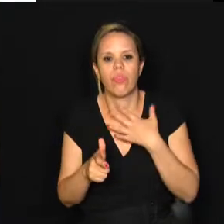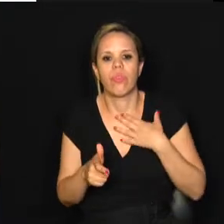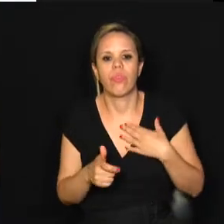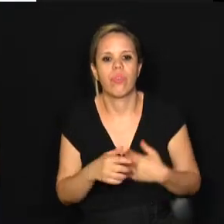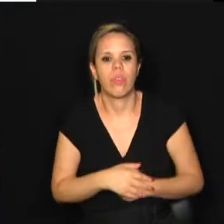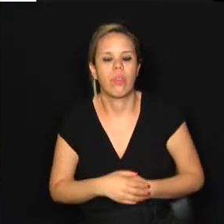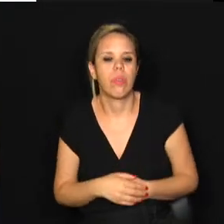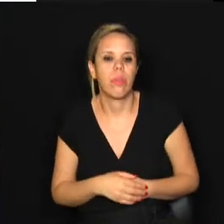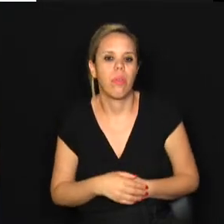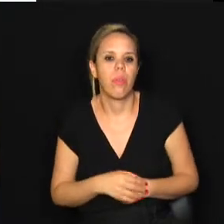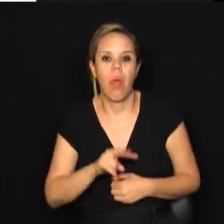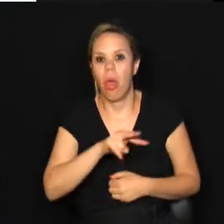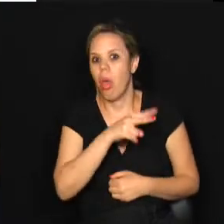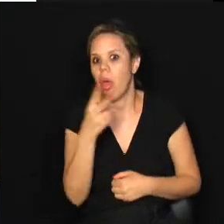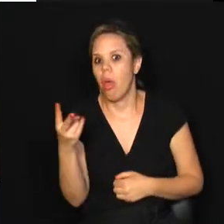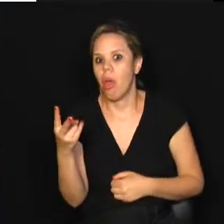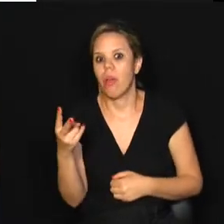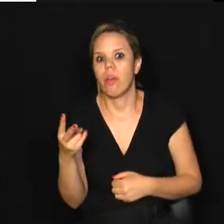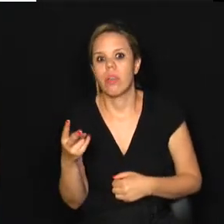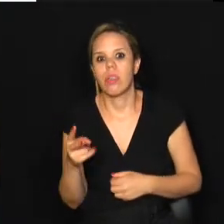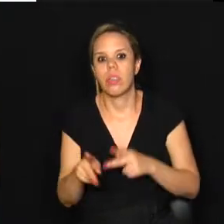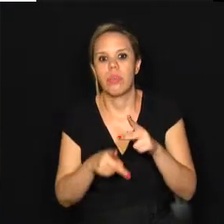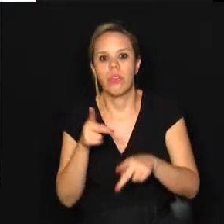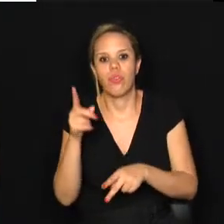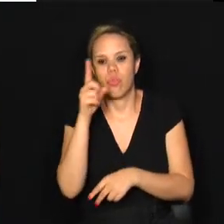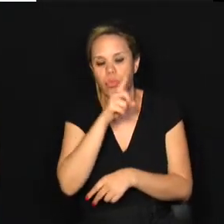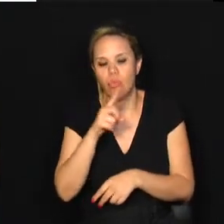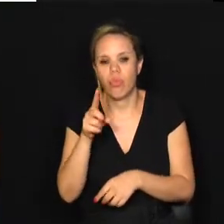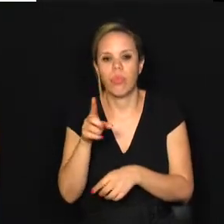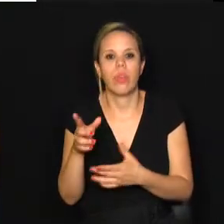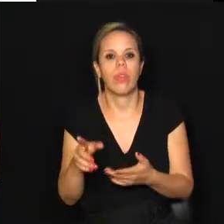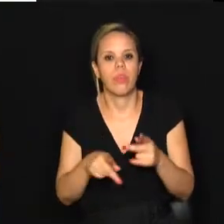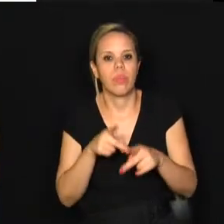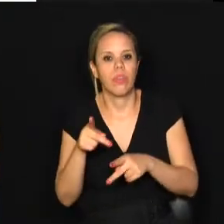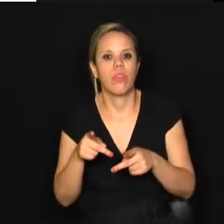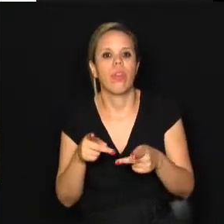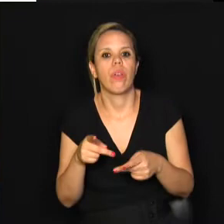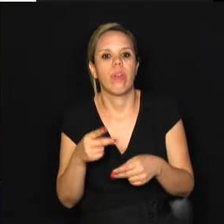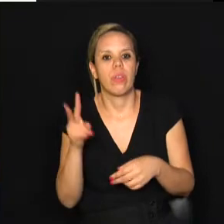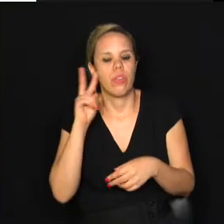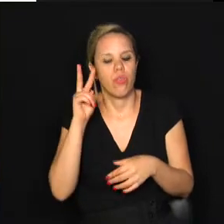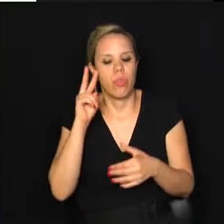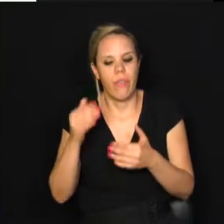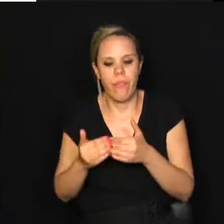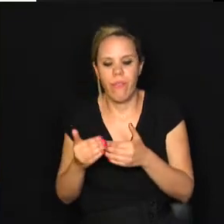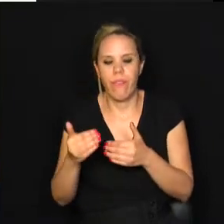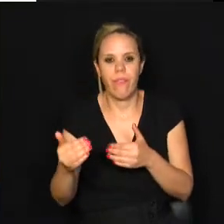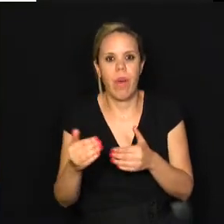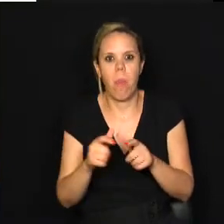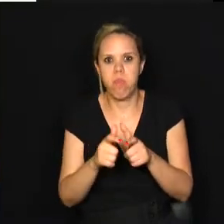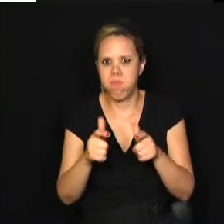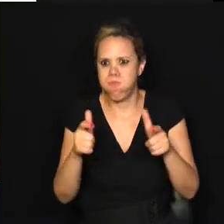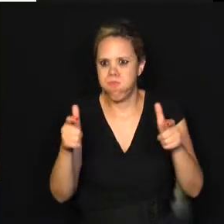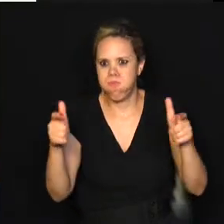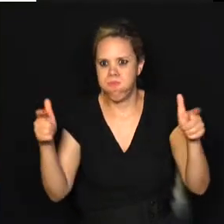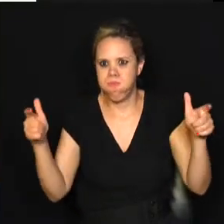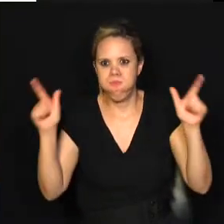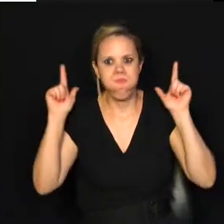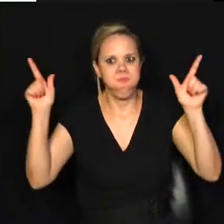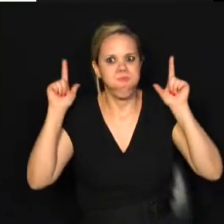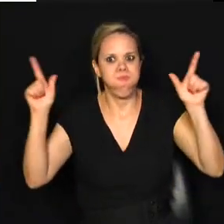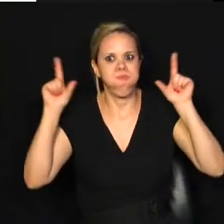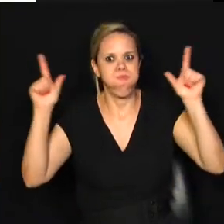mas o efeito foi ao contrário. Com a desocupação no domingo, a partir de segunda-feira, a adesão à greve está sendo cada dia